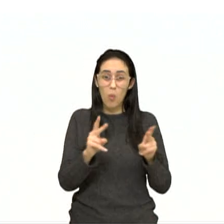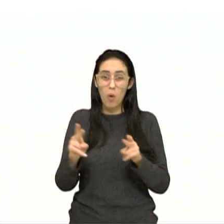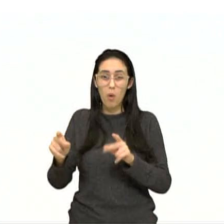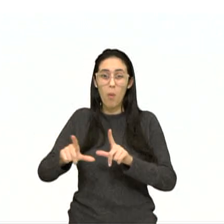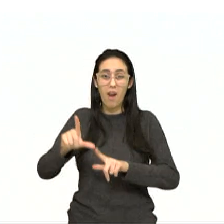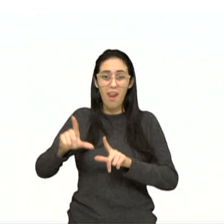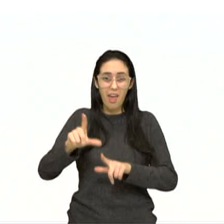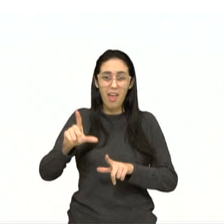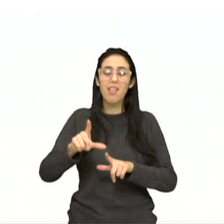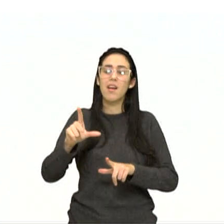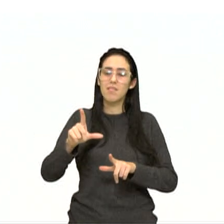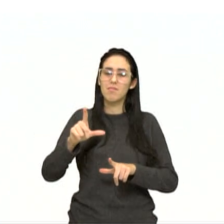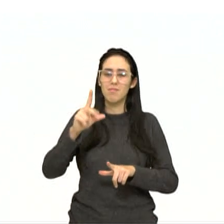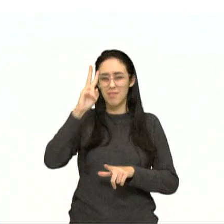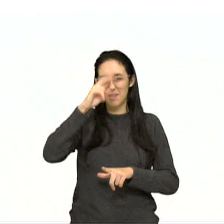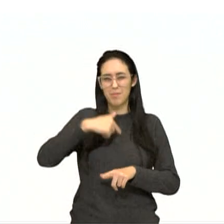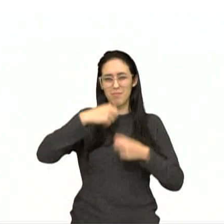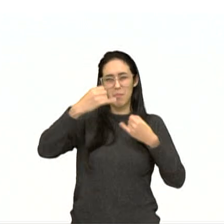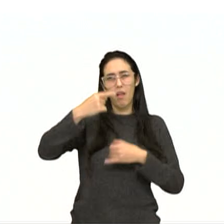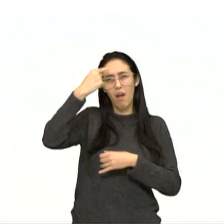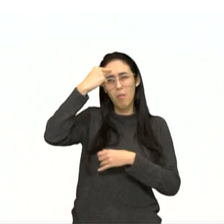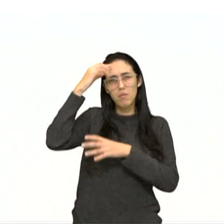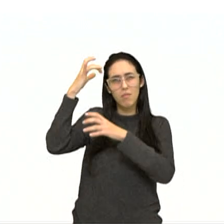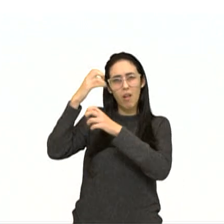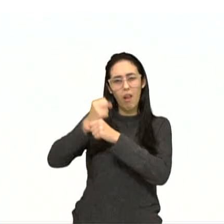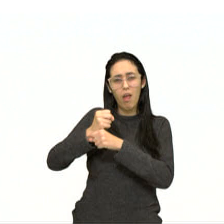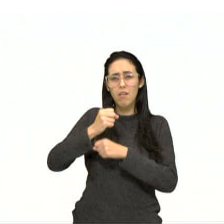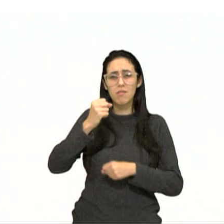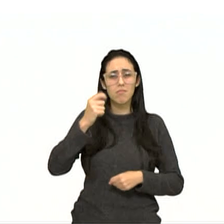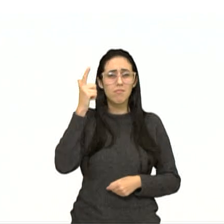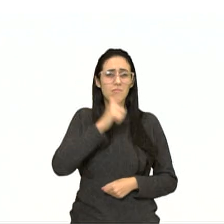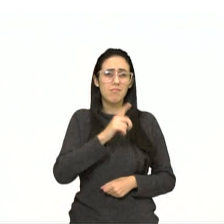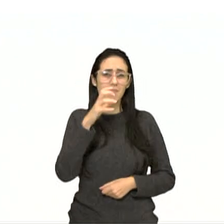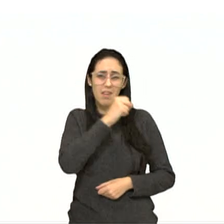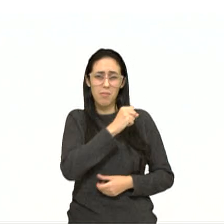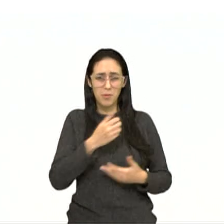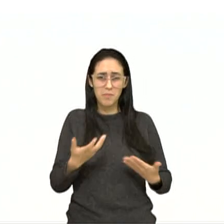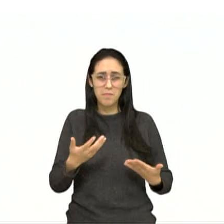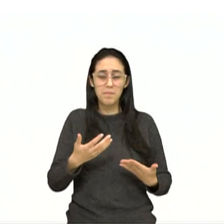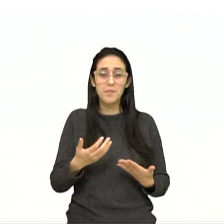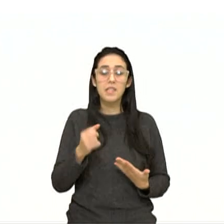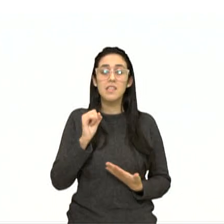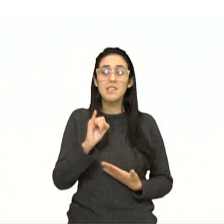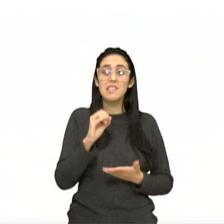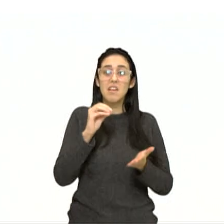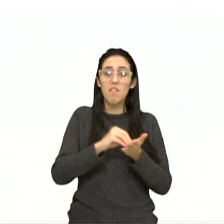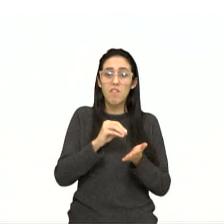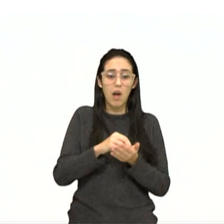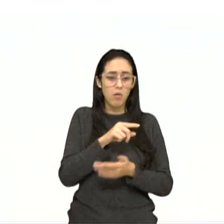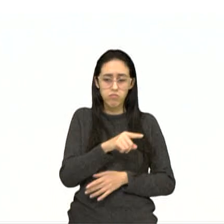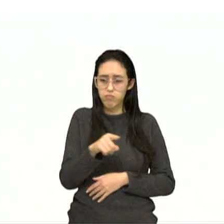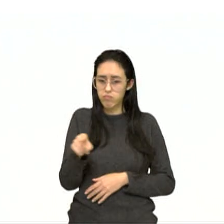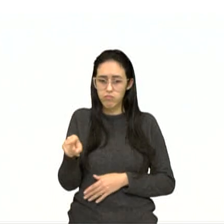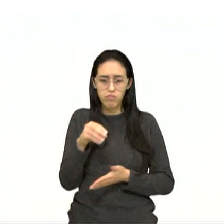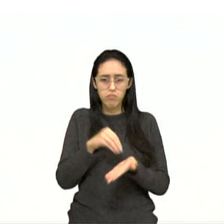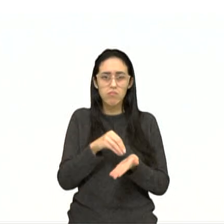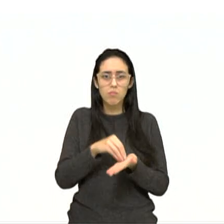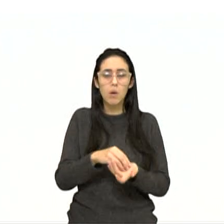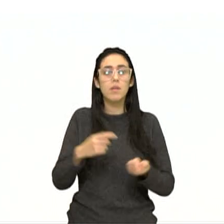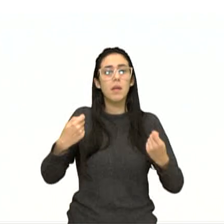que nós fizemos de cabeça ali no último exercício, não viu como ficou rapidinho? Quando faltar termo em algum dos polinômios,